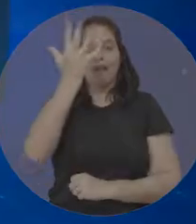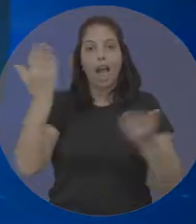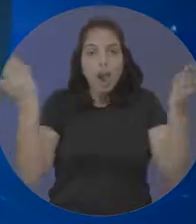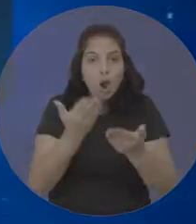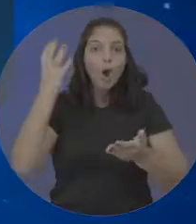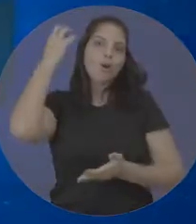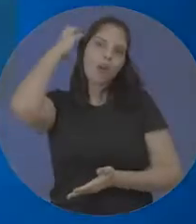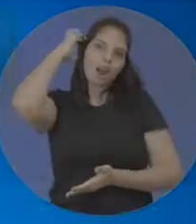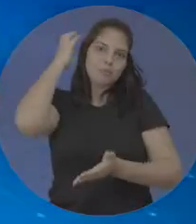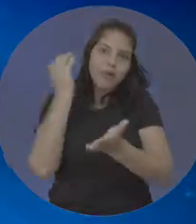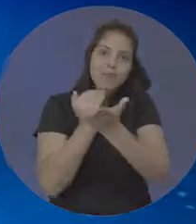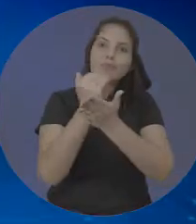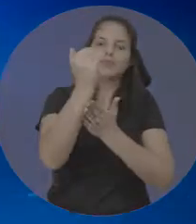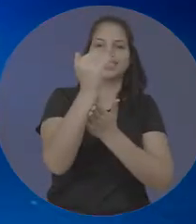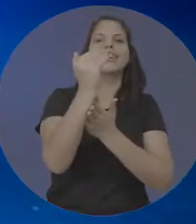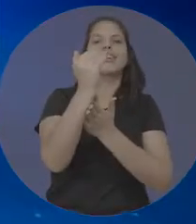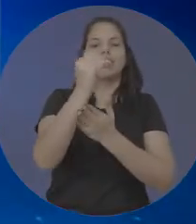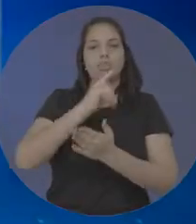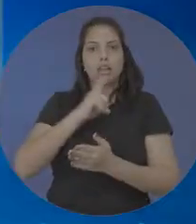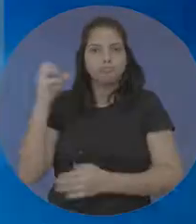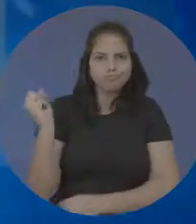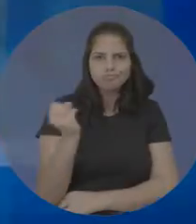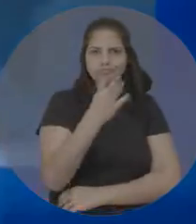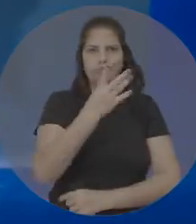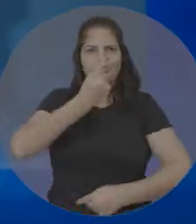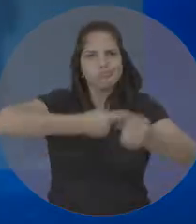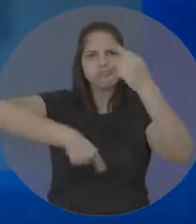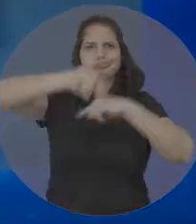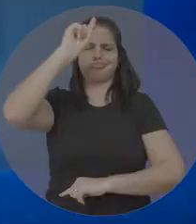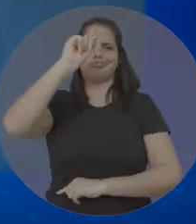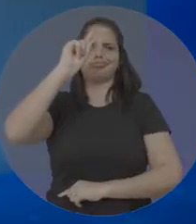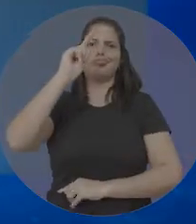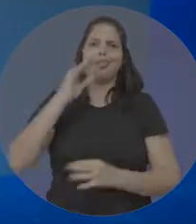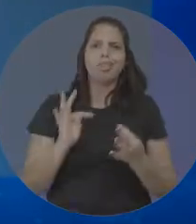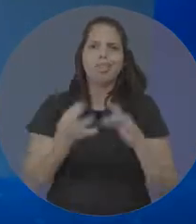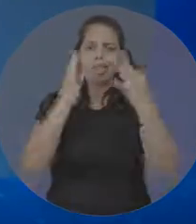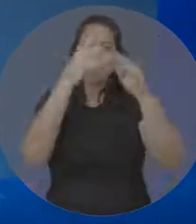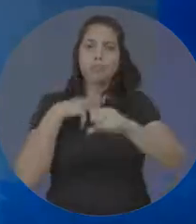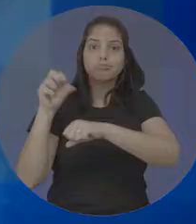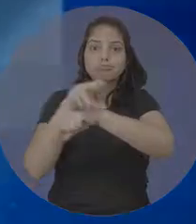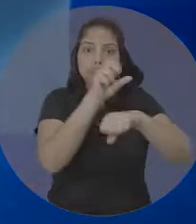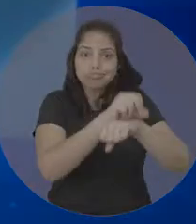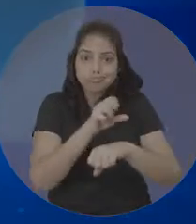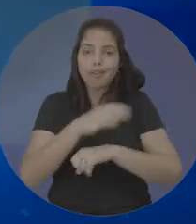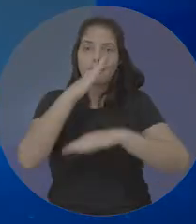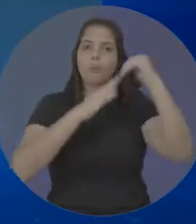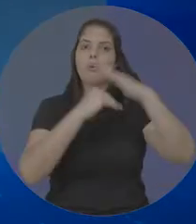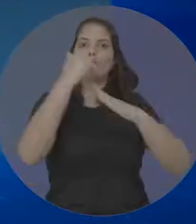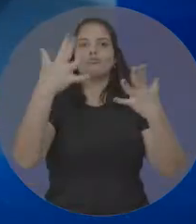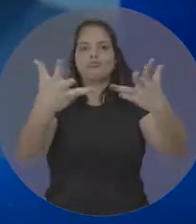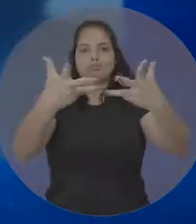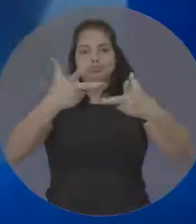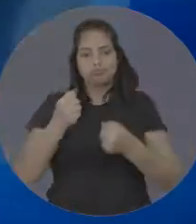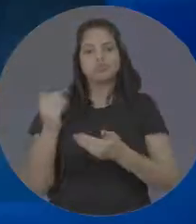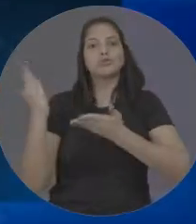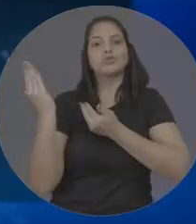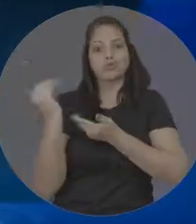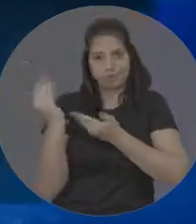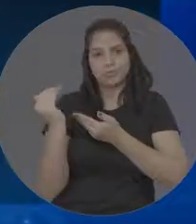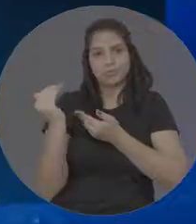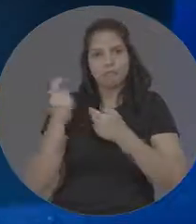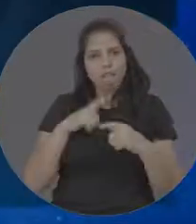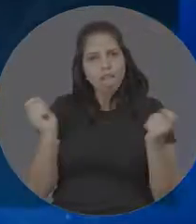capitais e chegou a hora de Cuiabá ter um ambiente assim criativo moderno e capaz de gerar empregos qualificados